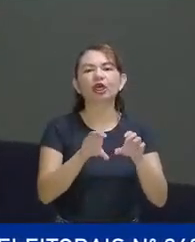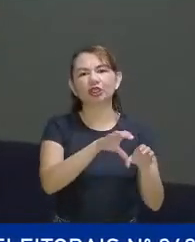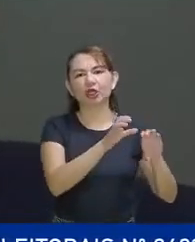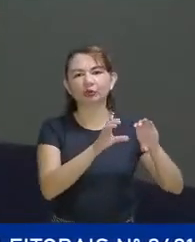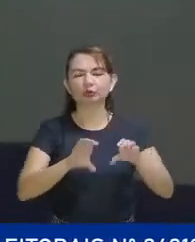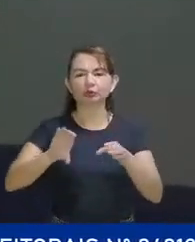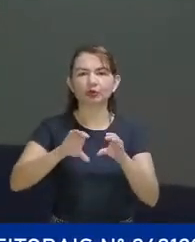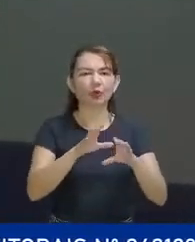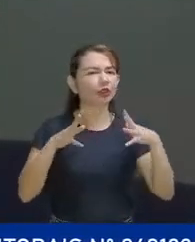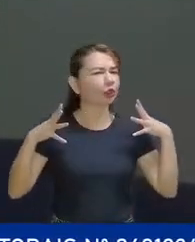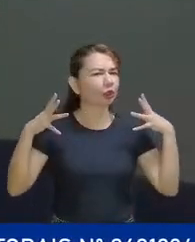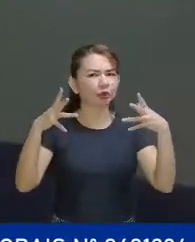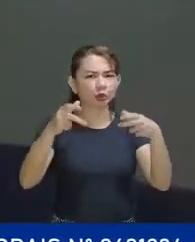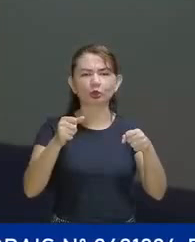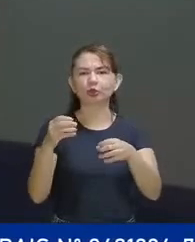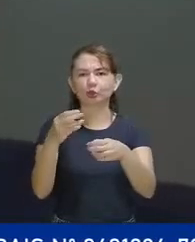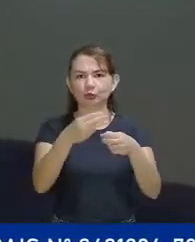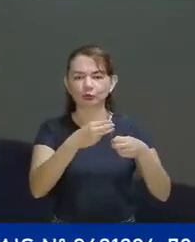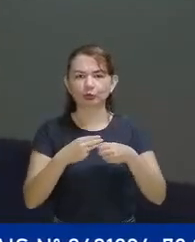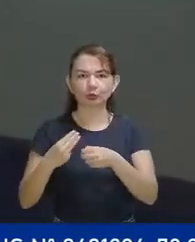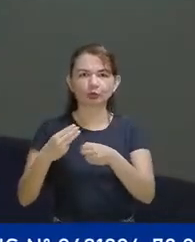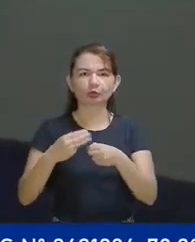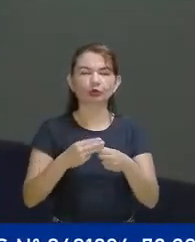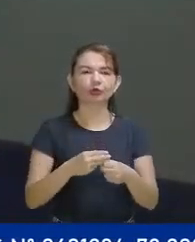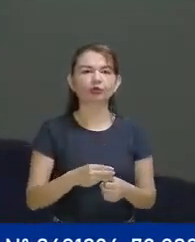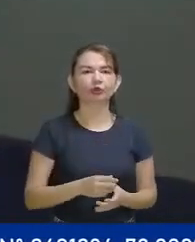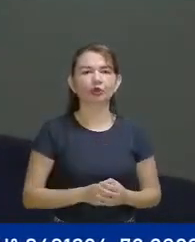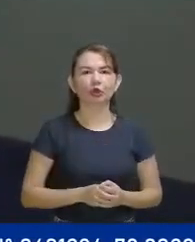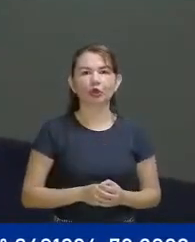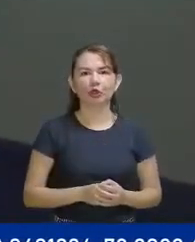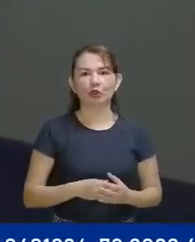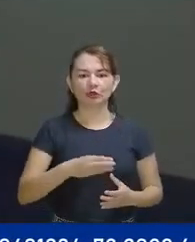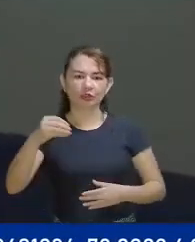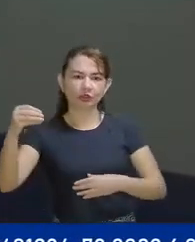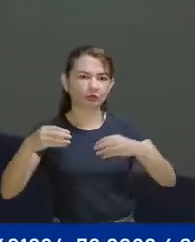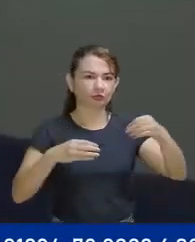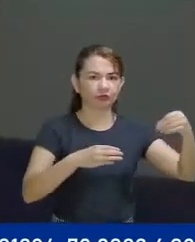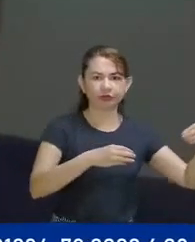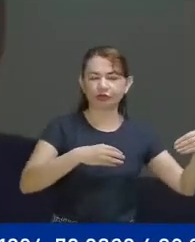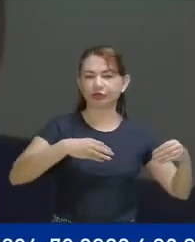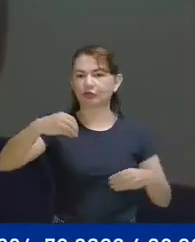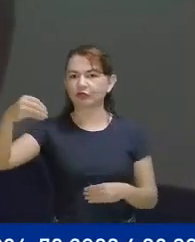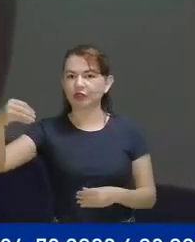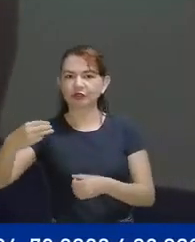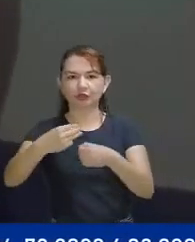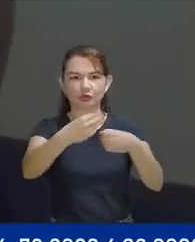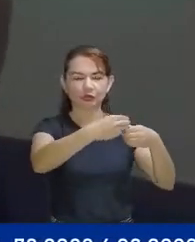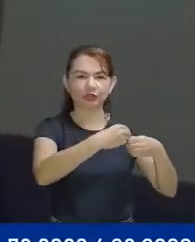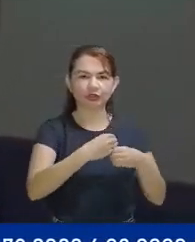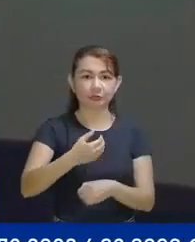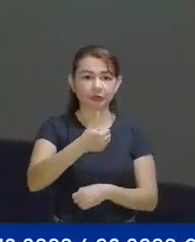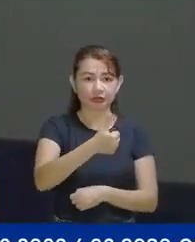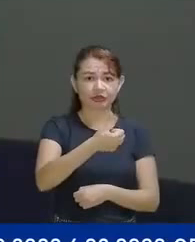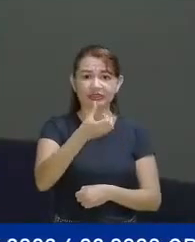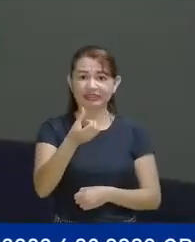Calçoene, todos os municípios, visitou 16, juntei os vídeos de campanha, juntamos